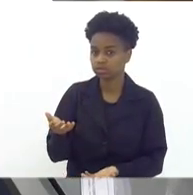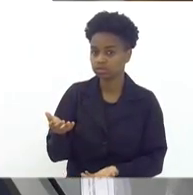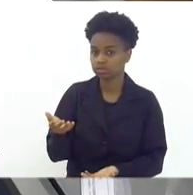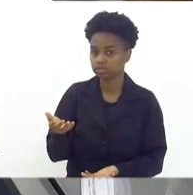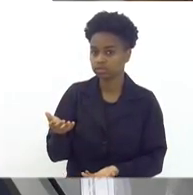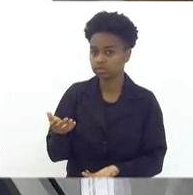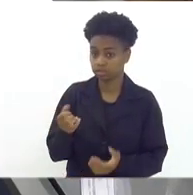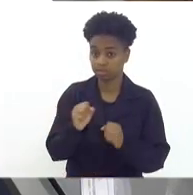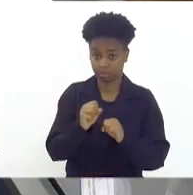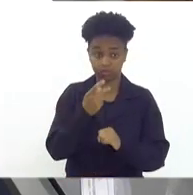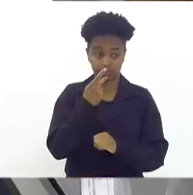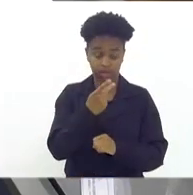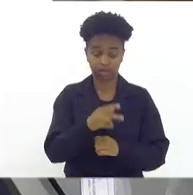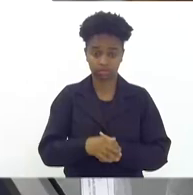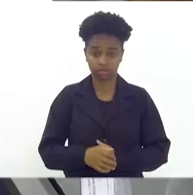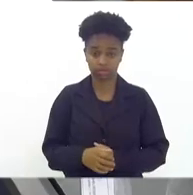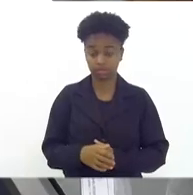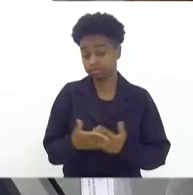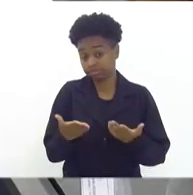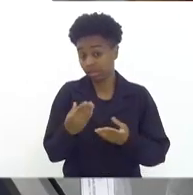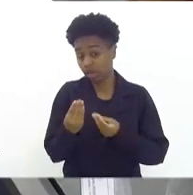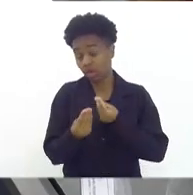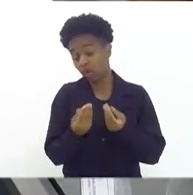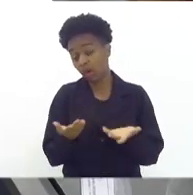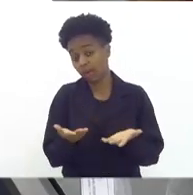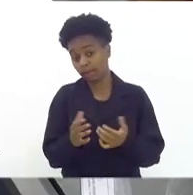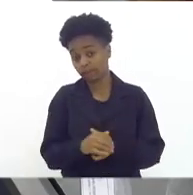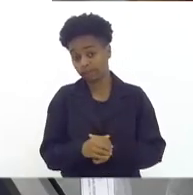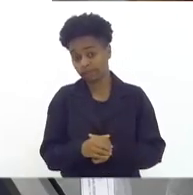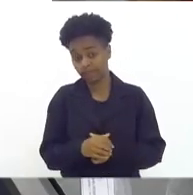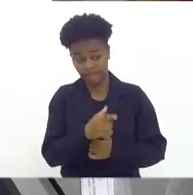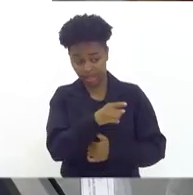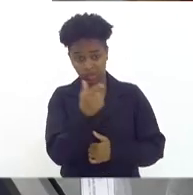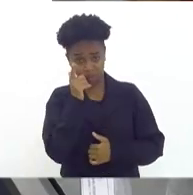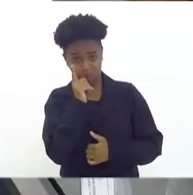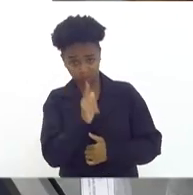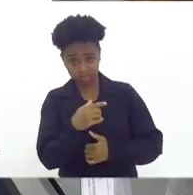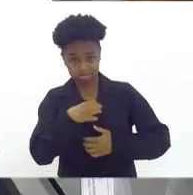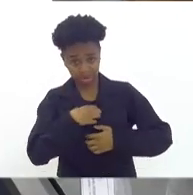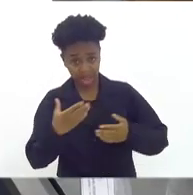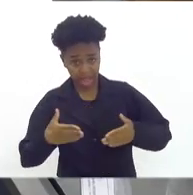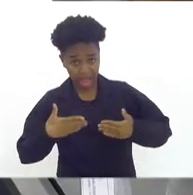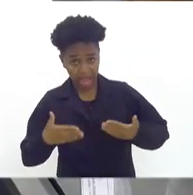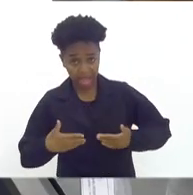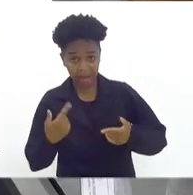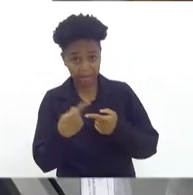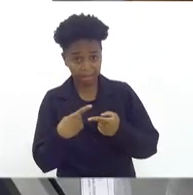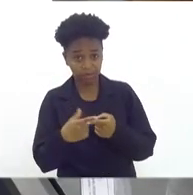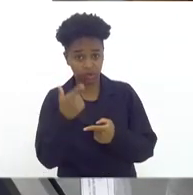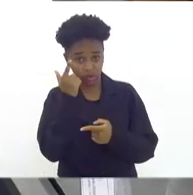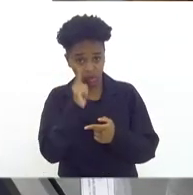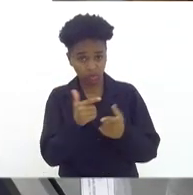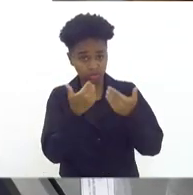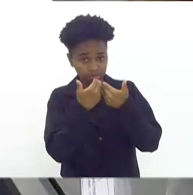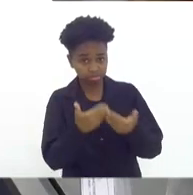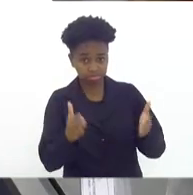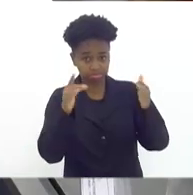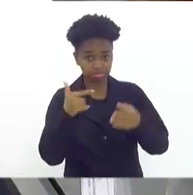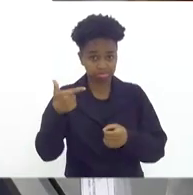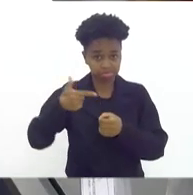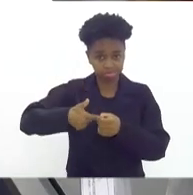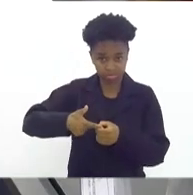não pode falar então e como é que a gente fica no negócio será que ele vai conseguir ter alegria né de